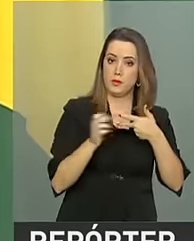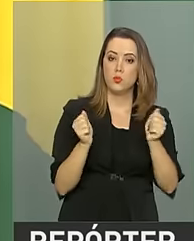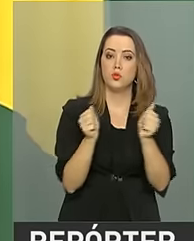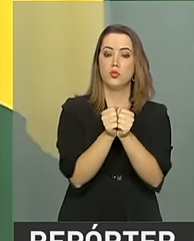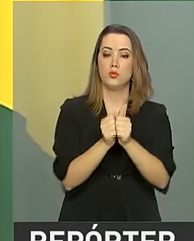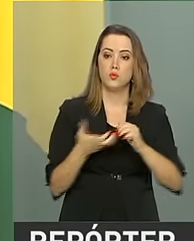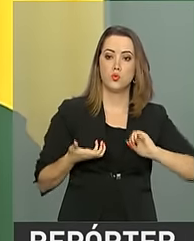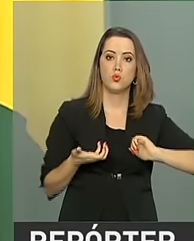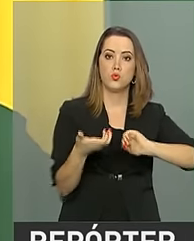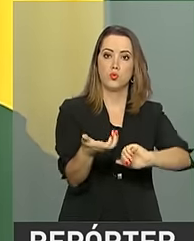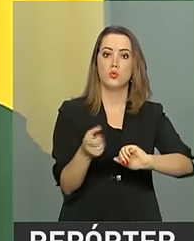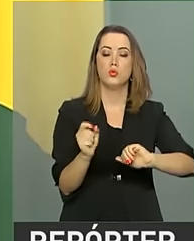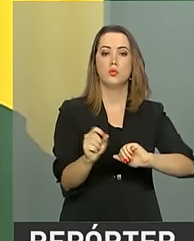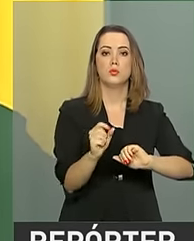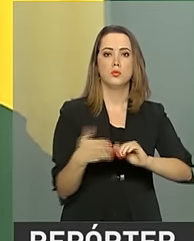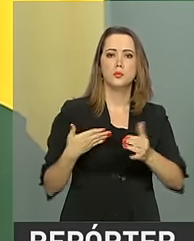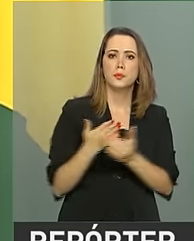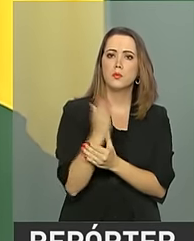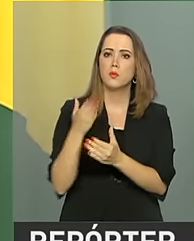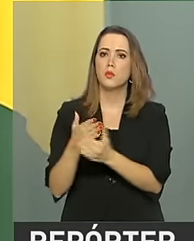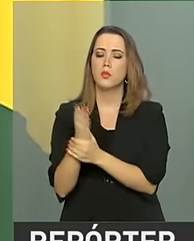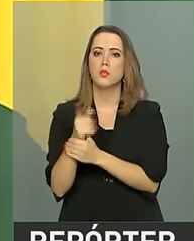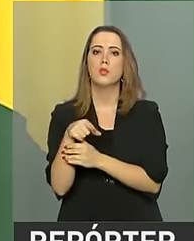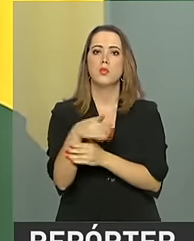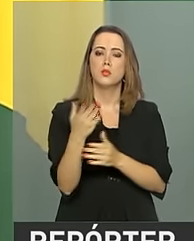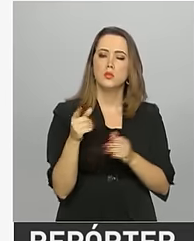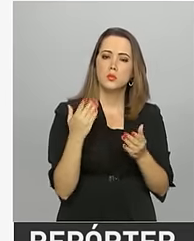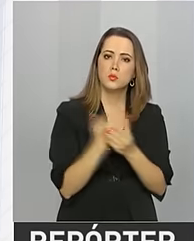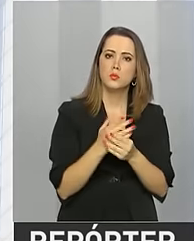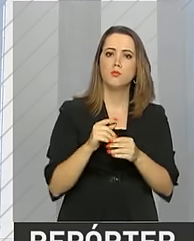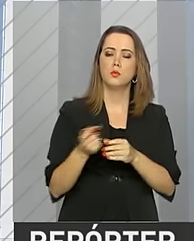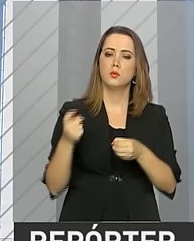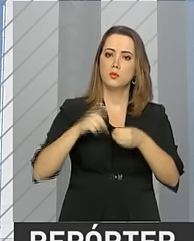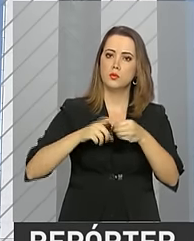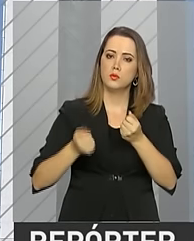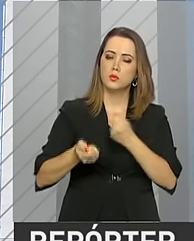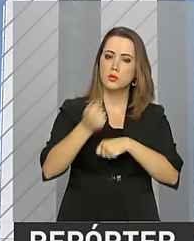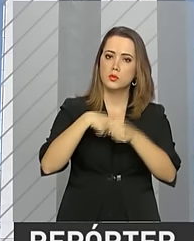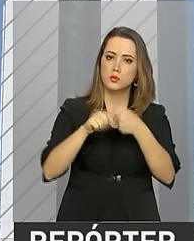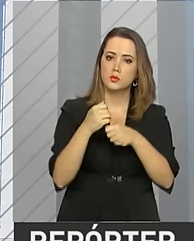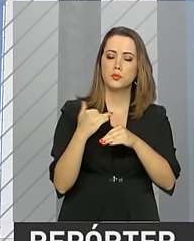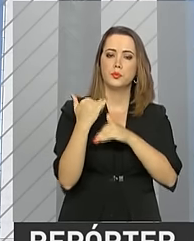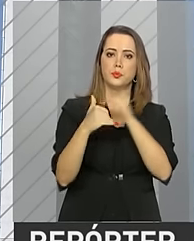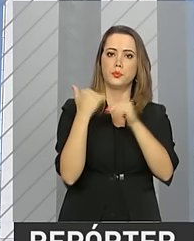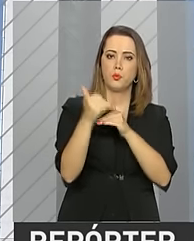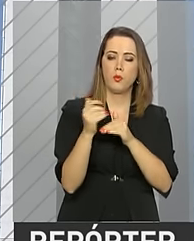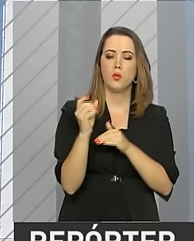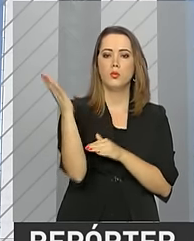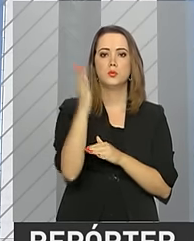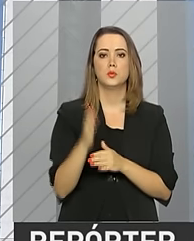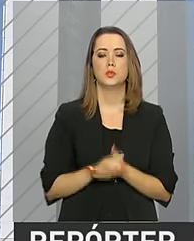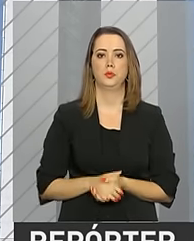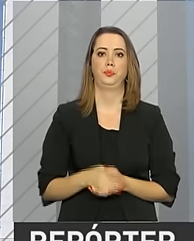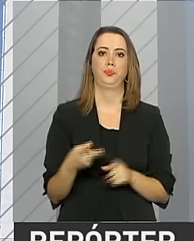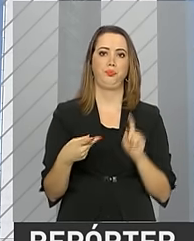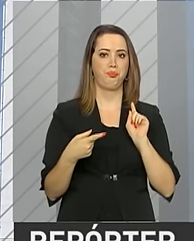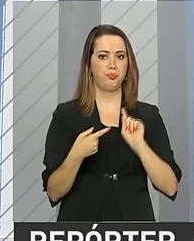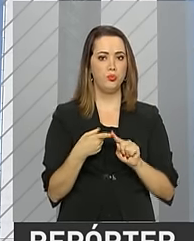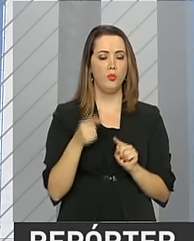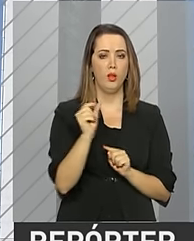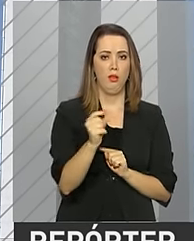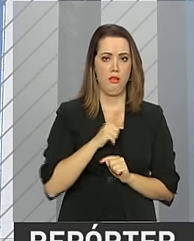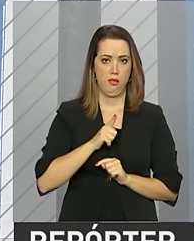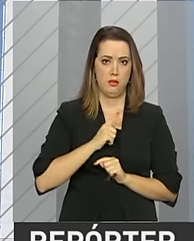para aprovação de medidas fundamentais na retomada do crescimento do país. Entre elas, a prorrogação até 2023